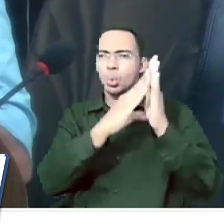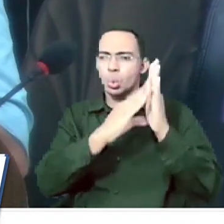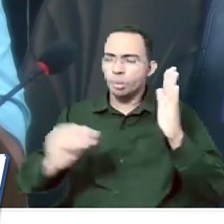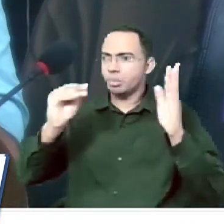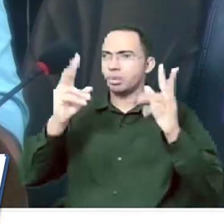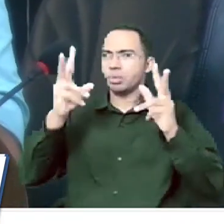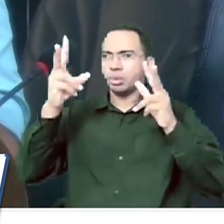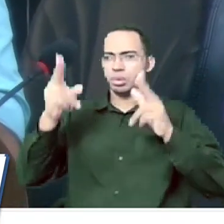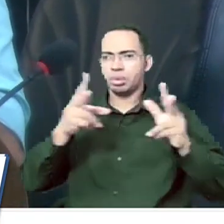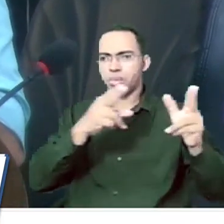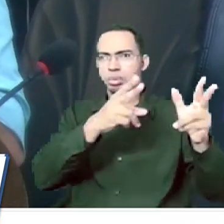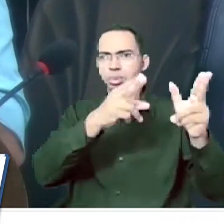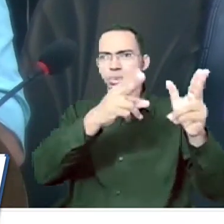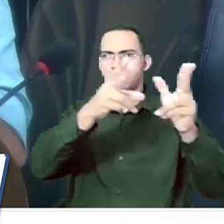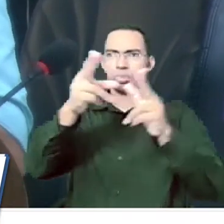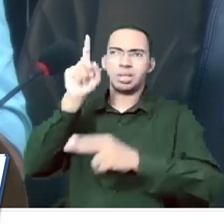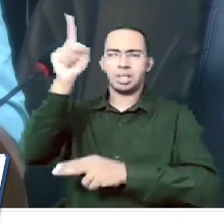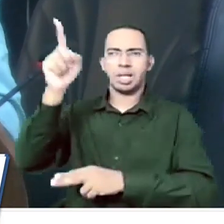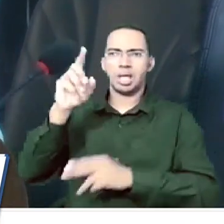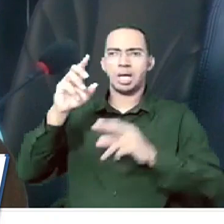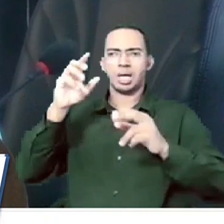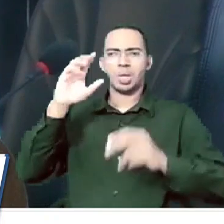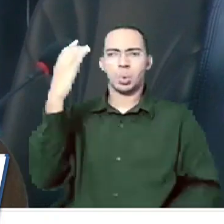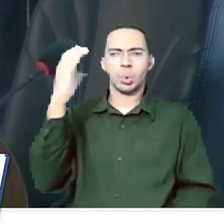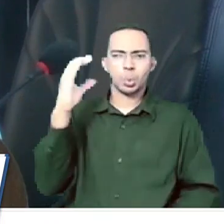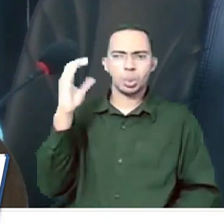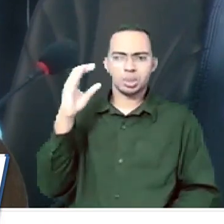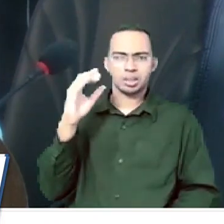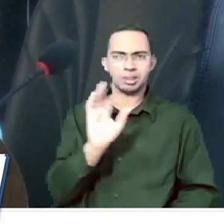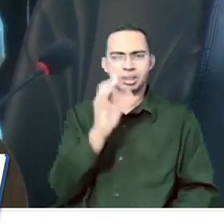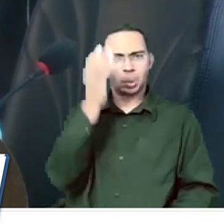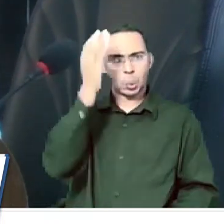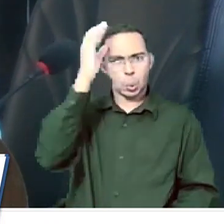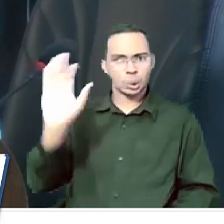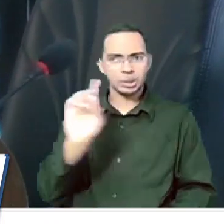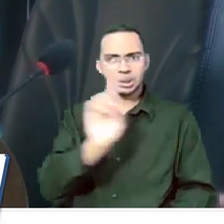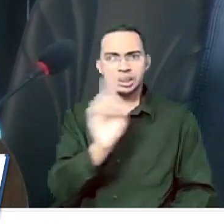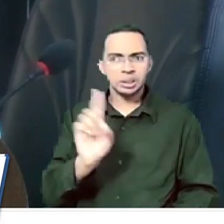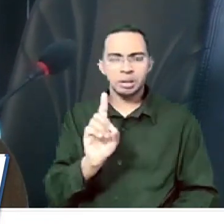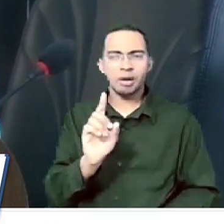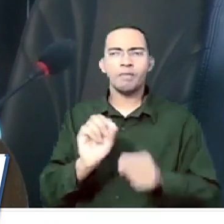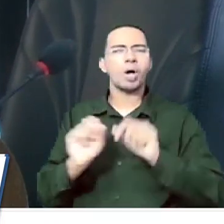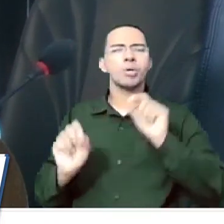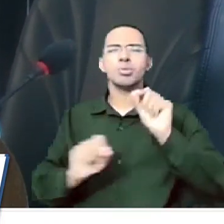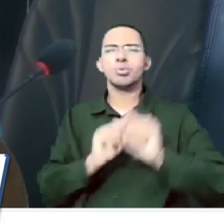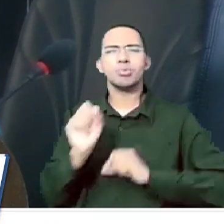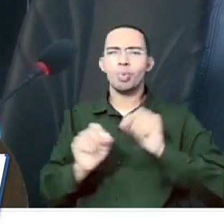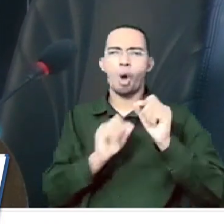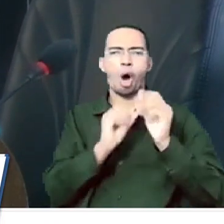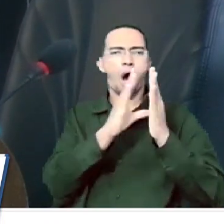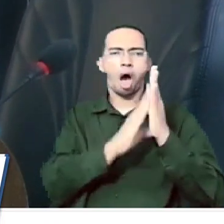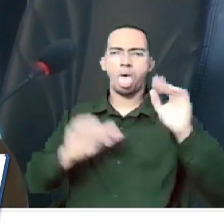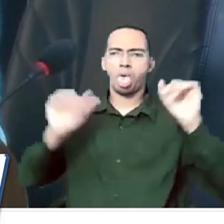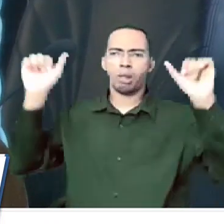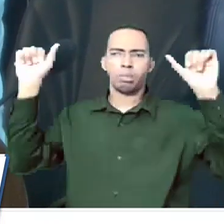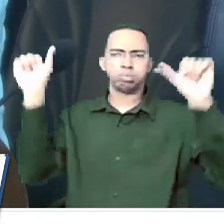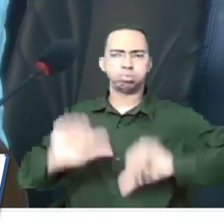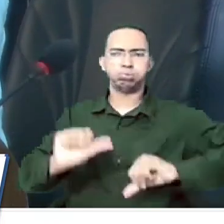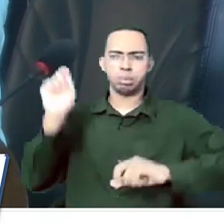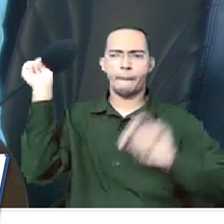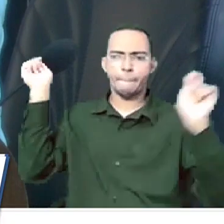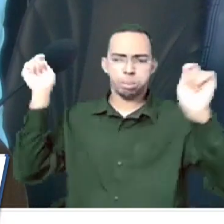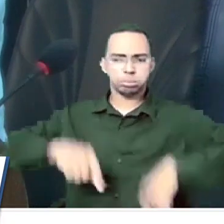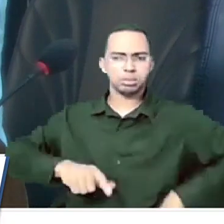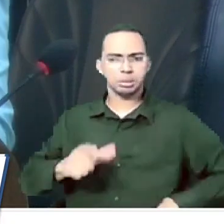de Curitiba. Não se faz o modelo. Se faz o modelo da pior espécie que tem, onde que